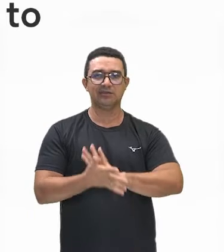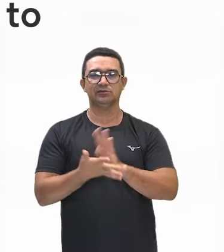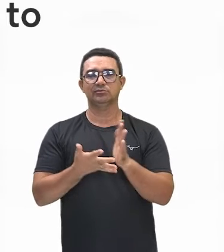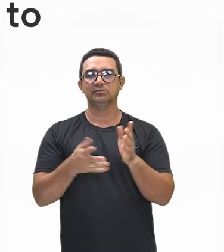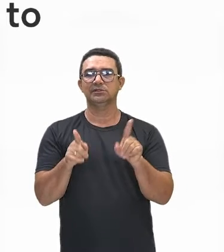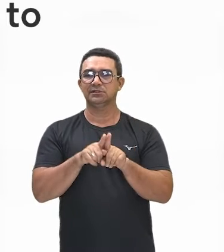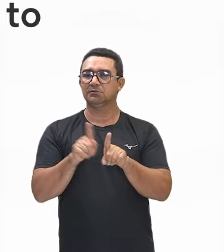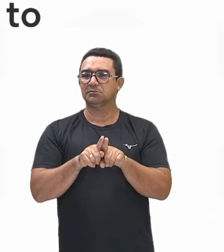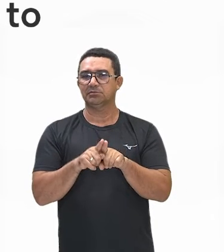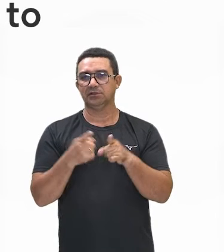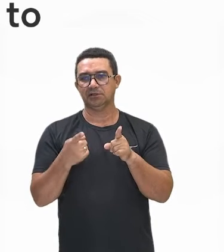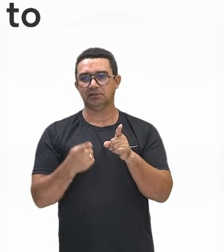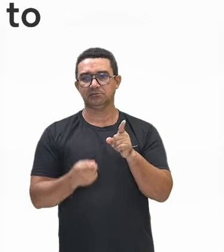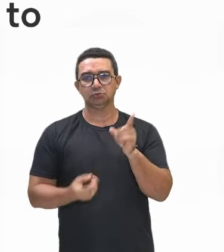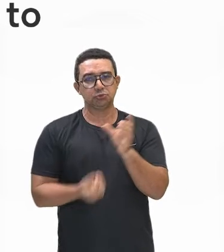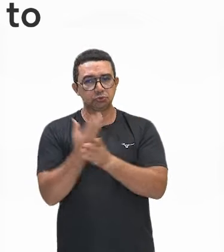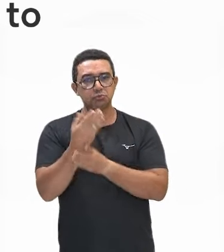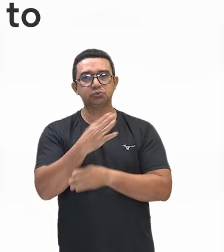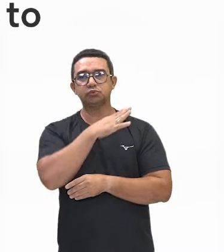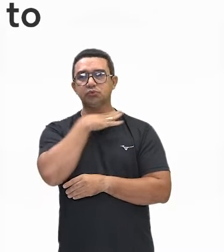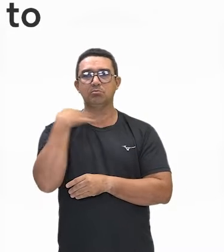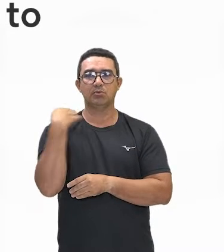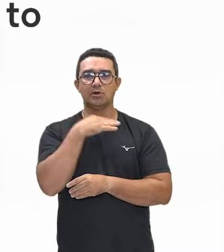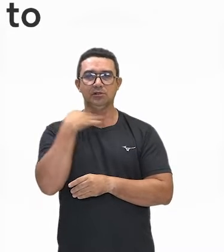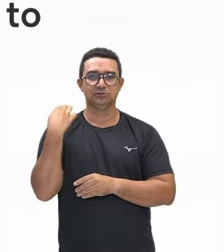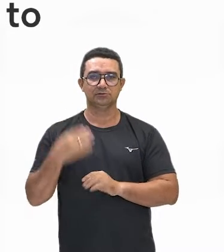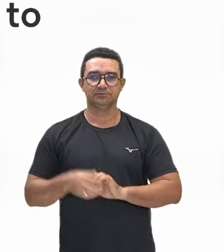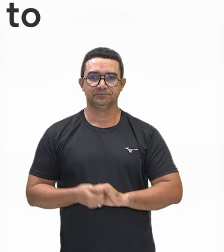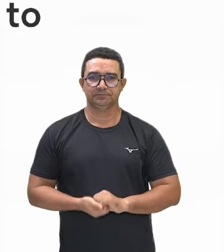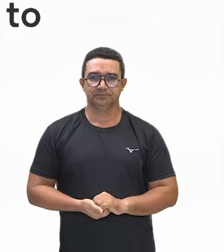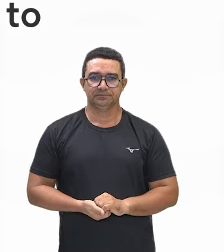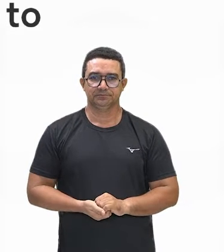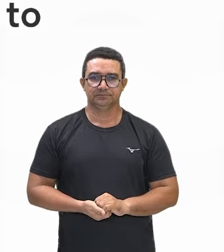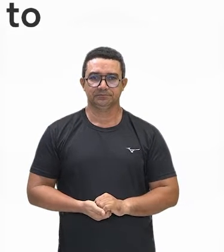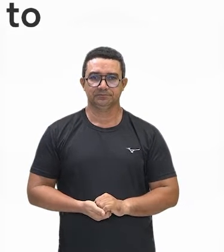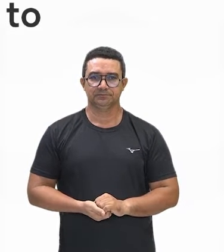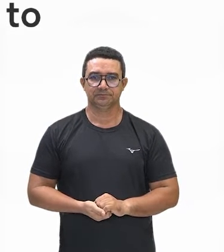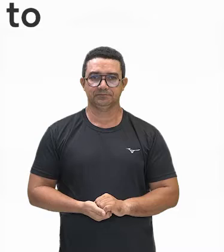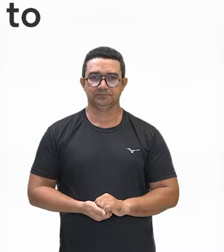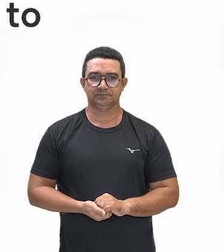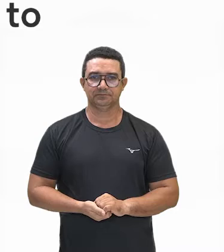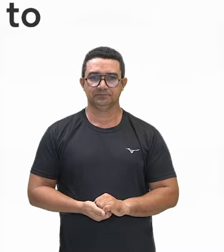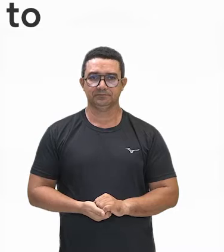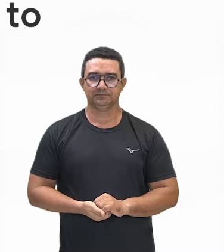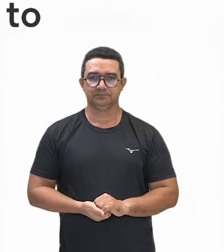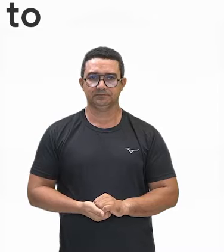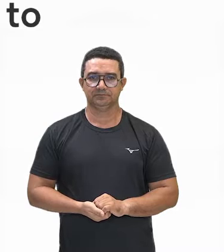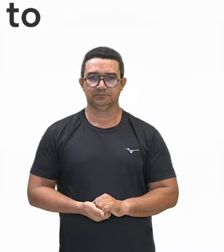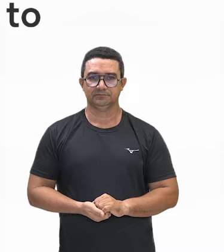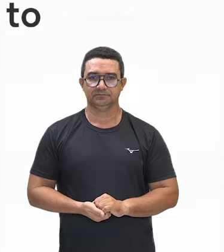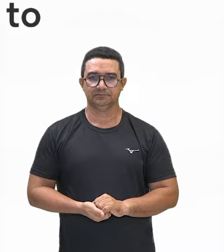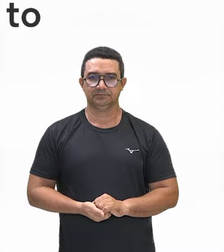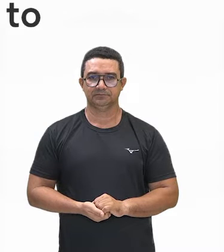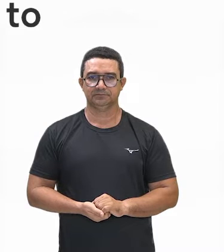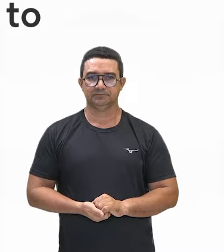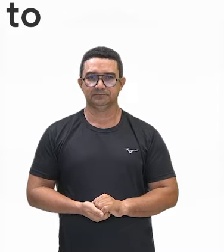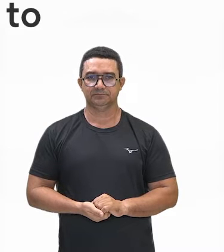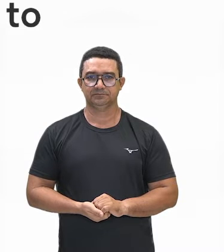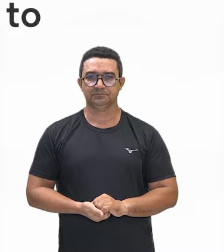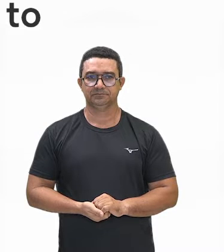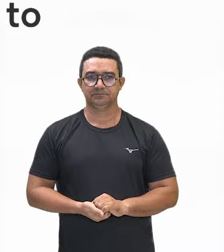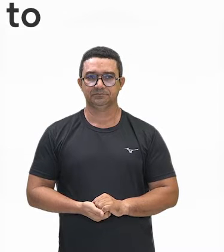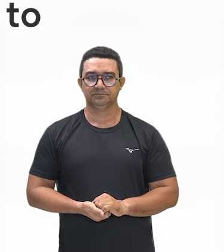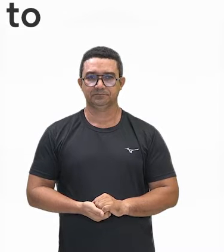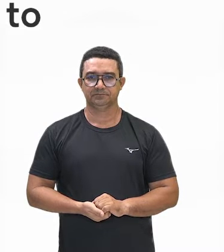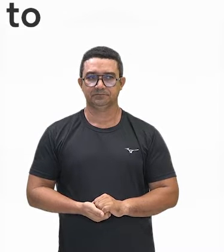EG, exempli gratia, né? Expressão latina aí, que nós inclusive colocamos na língua inglesa, tá? Public